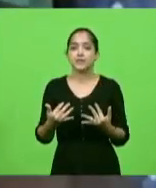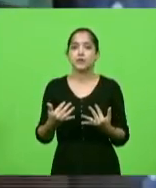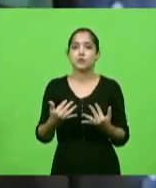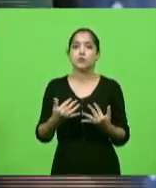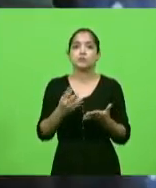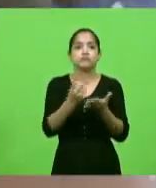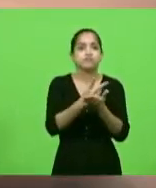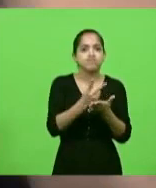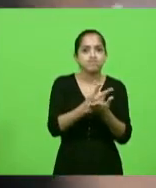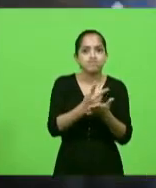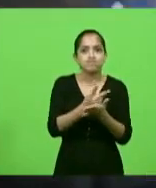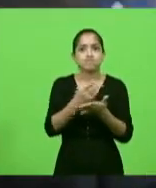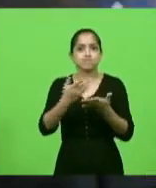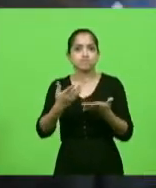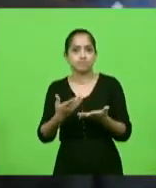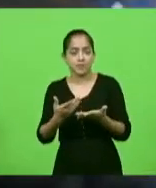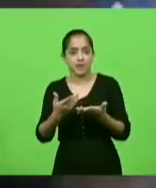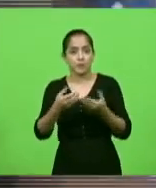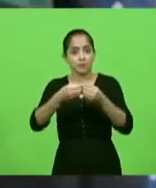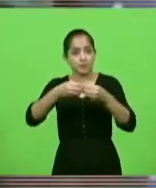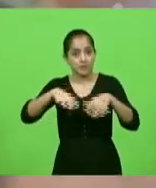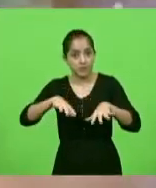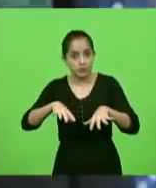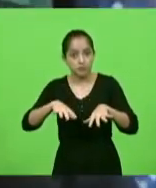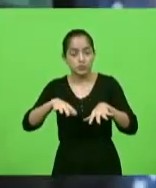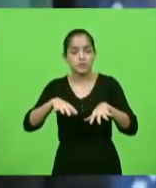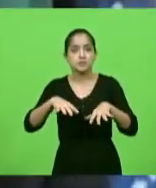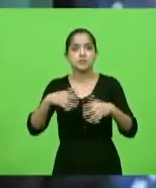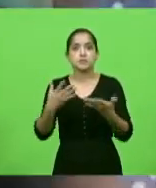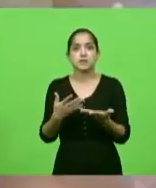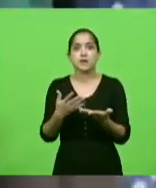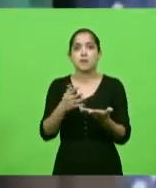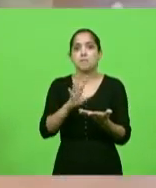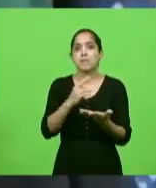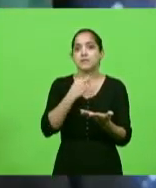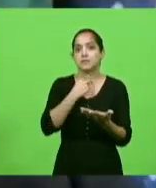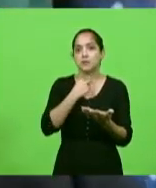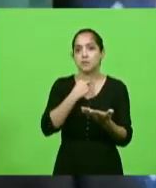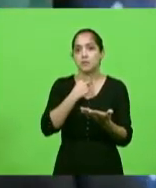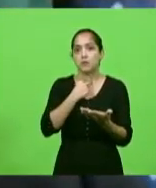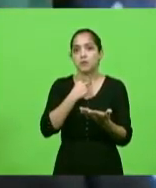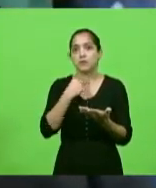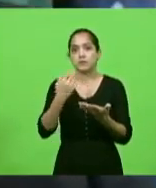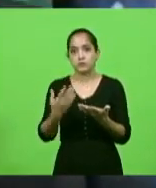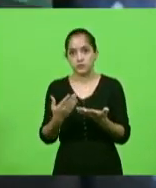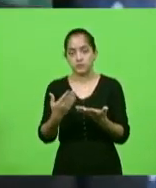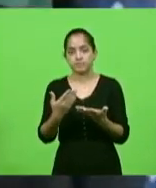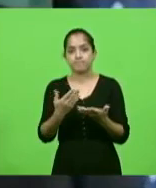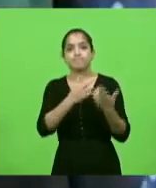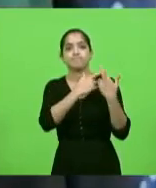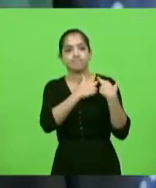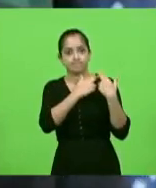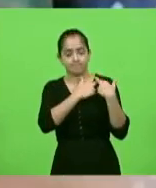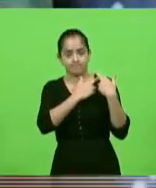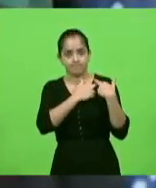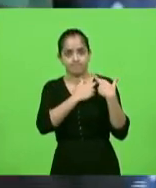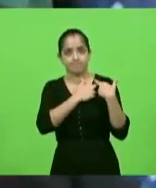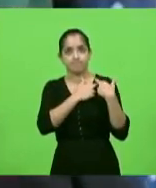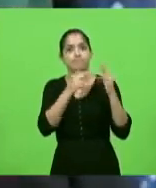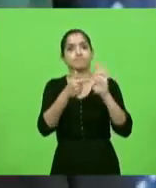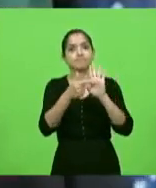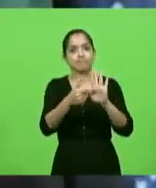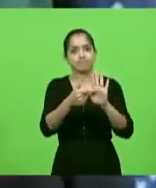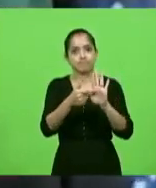montante do dano ao erário ainda expressivo não poderá processar-se considerável para detonar a responsabilização